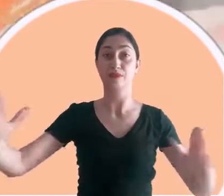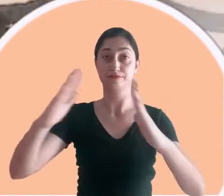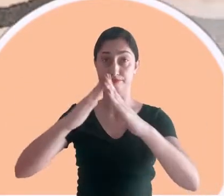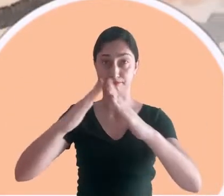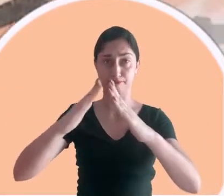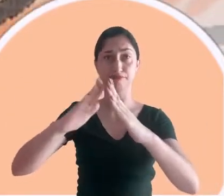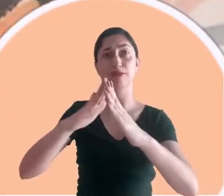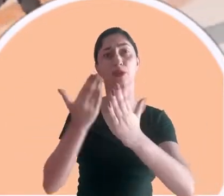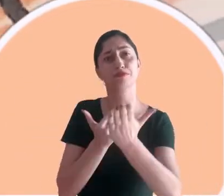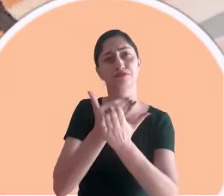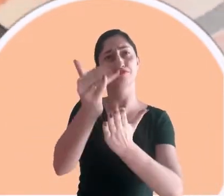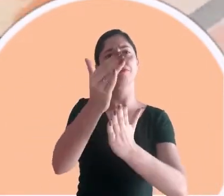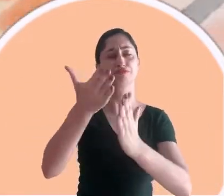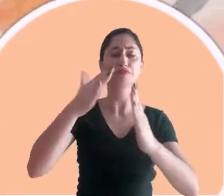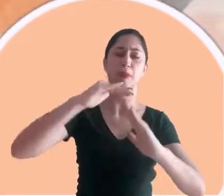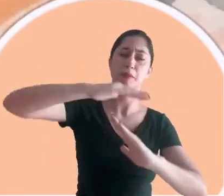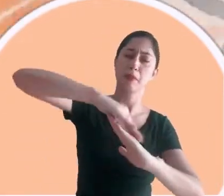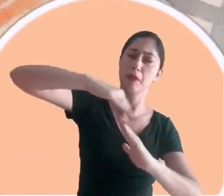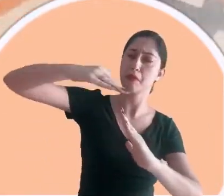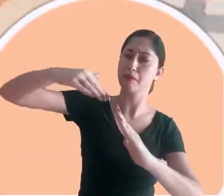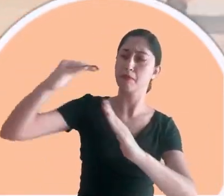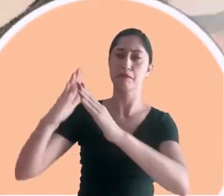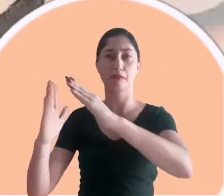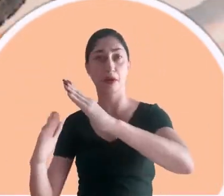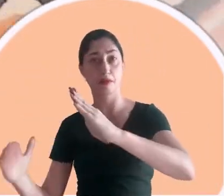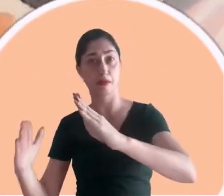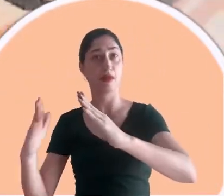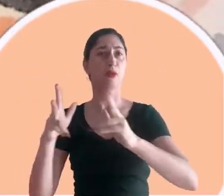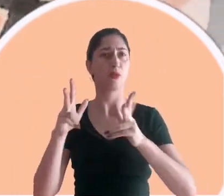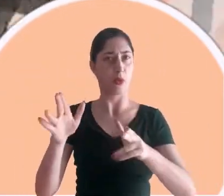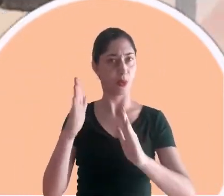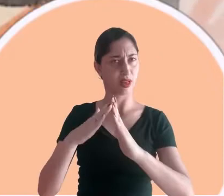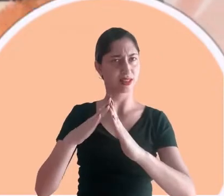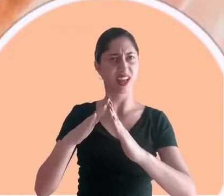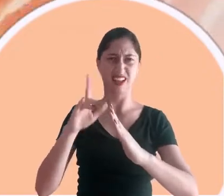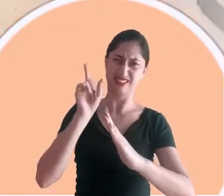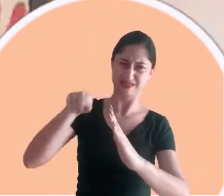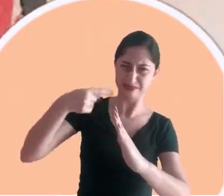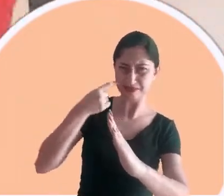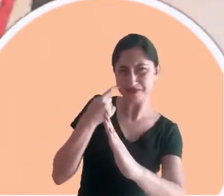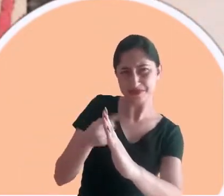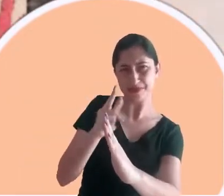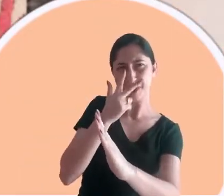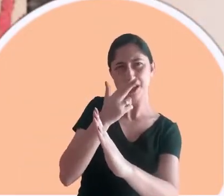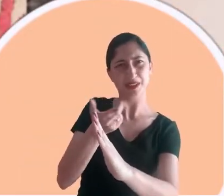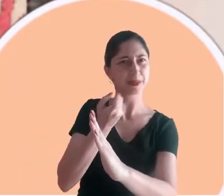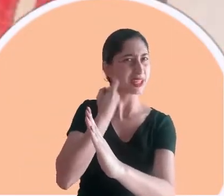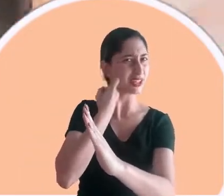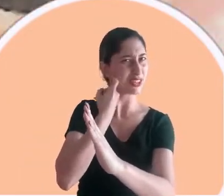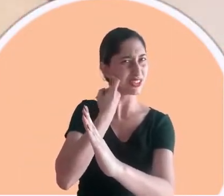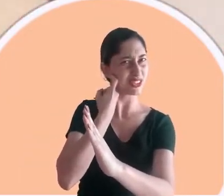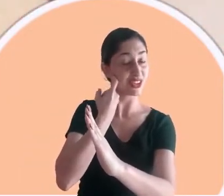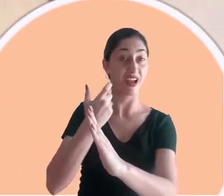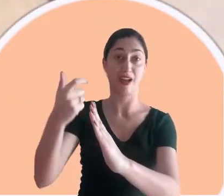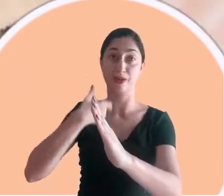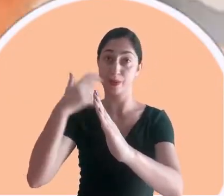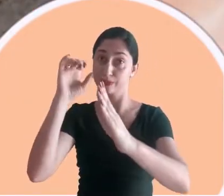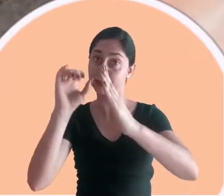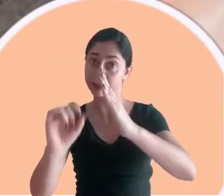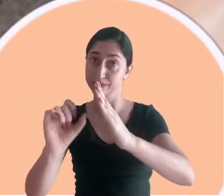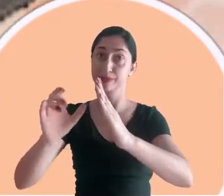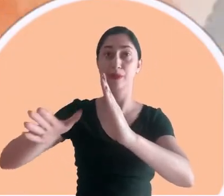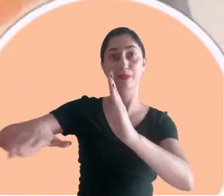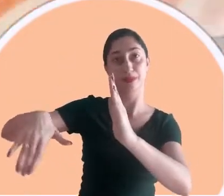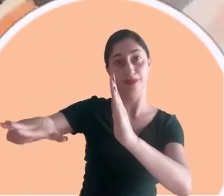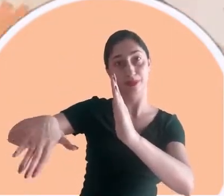casa eu comecei desenhando umas telhas, igual da minha casa. E aí fiquei achando que elas estavam parecendo meu peixe. Então, botei um olho, uma